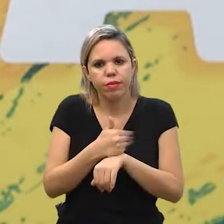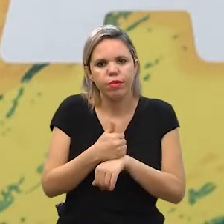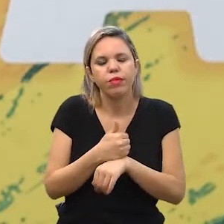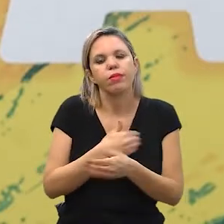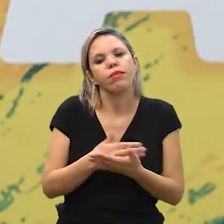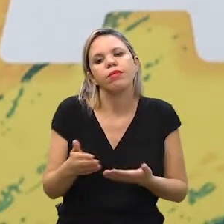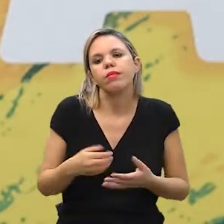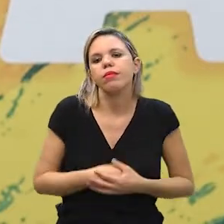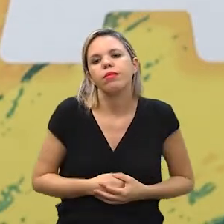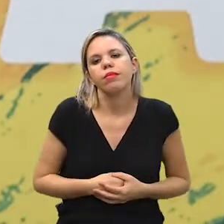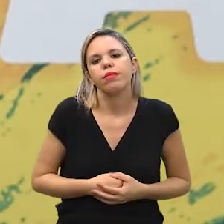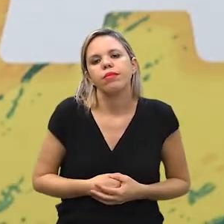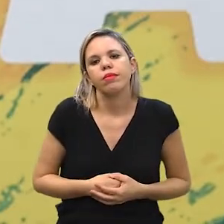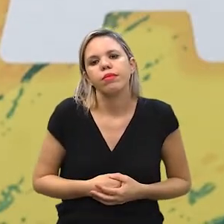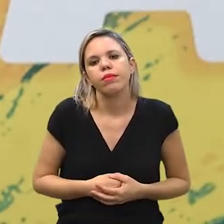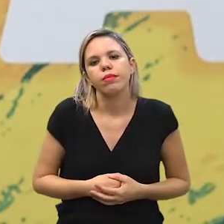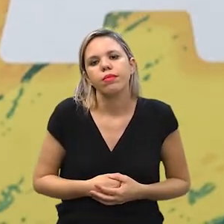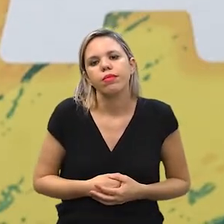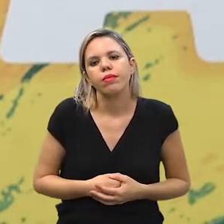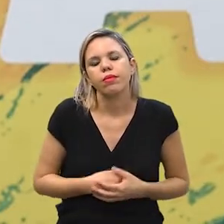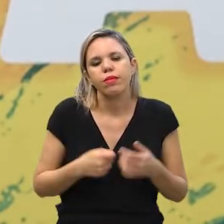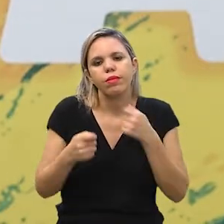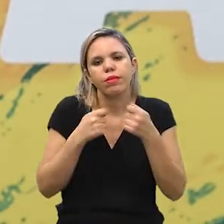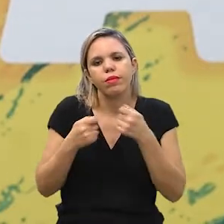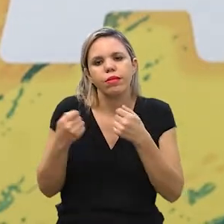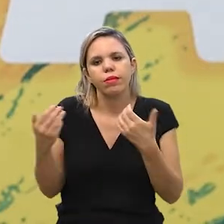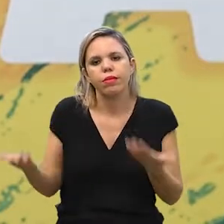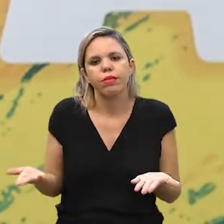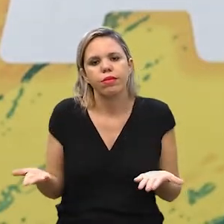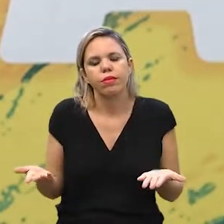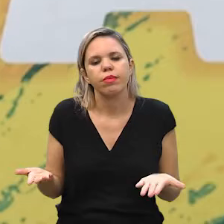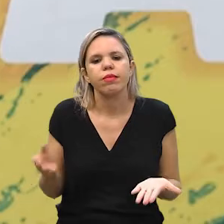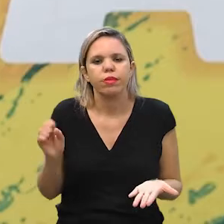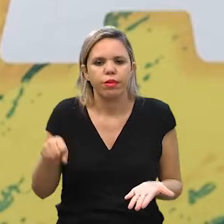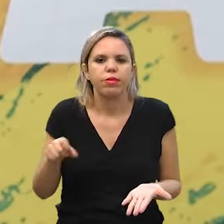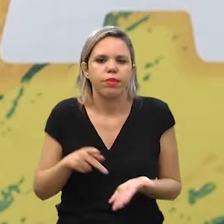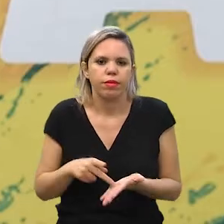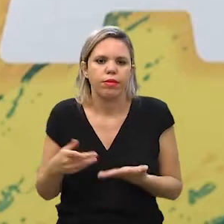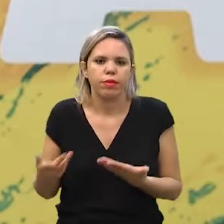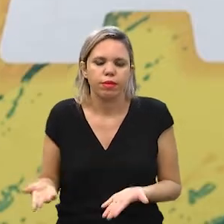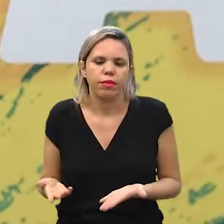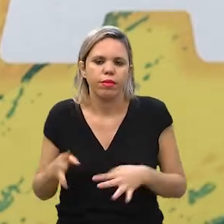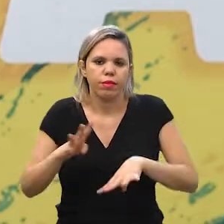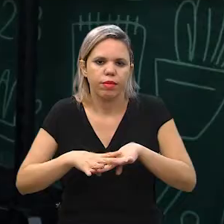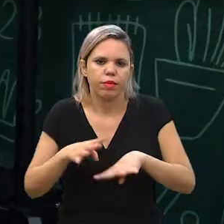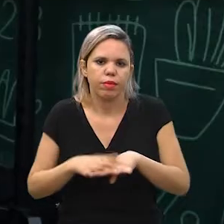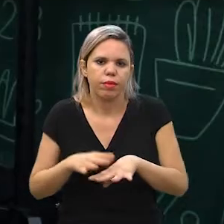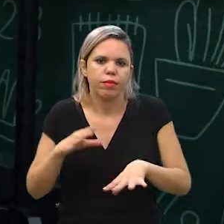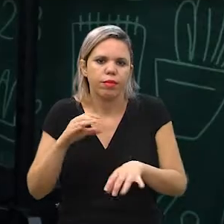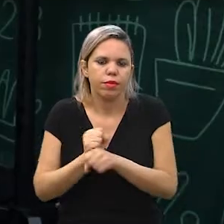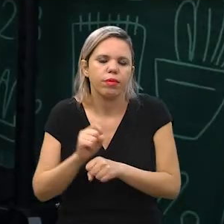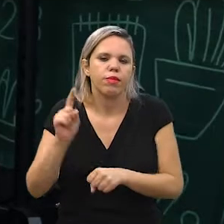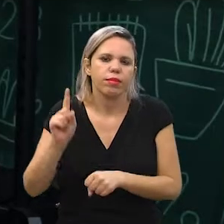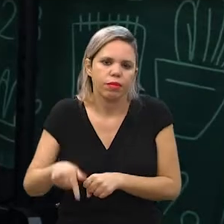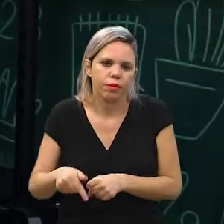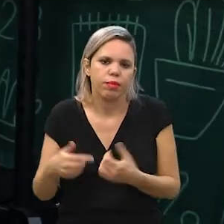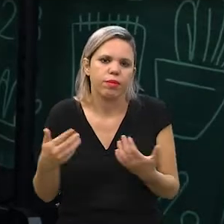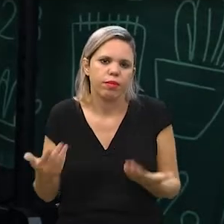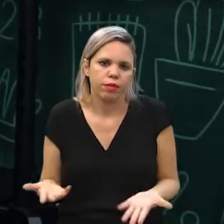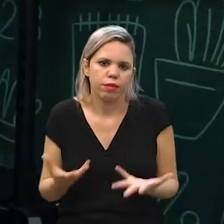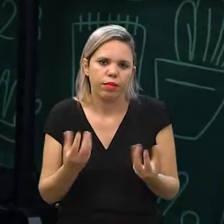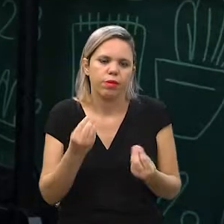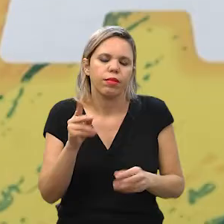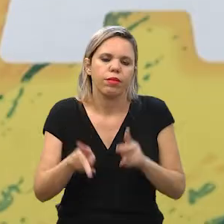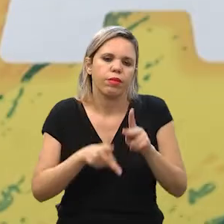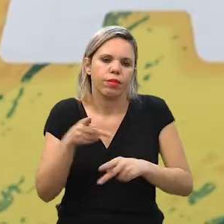gente iniciar, não é? A nossa entrevista e, de fato, a matemática, ela é considerada por